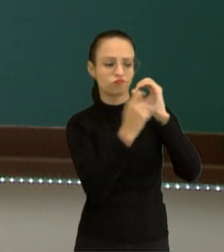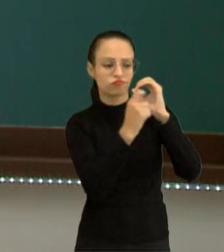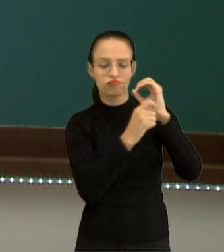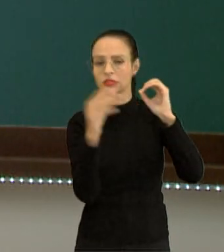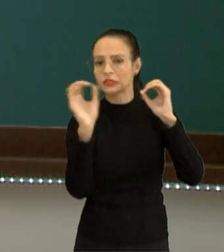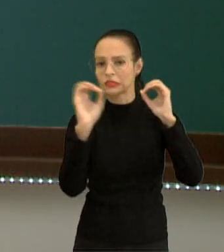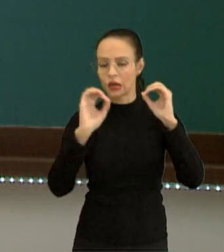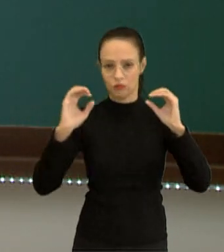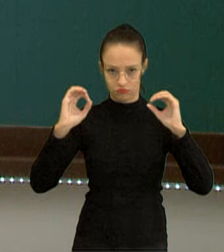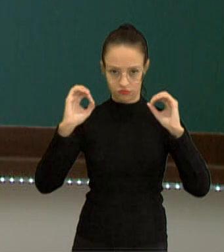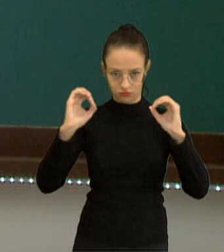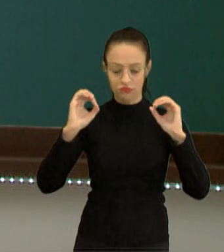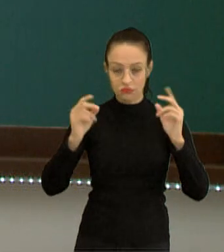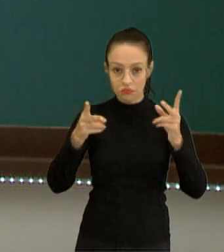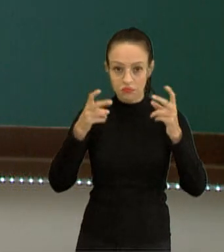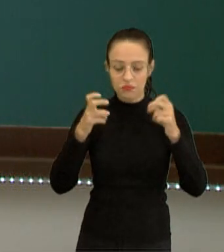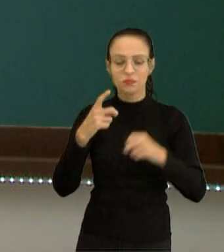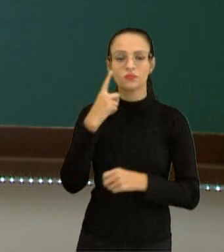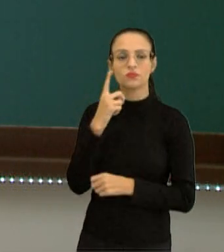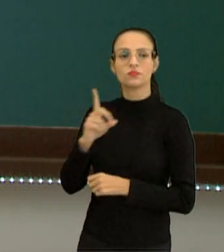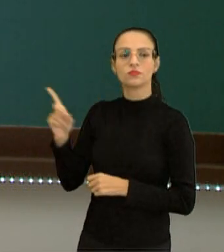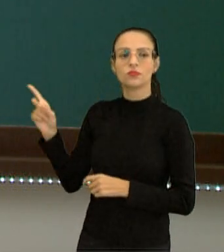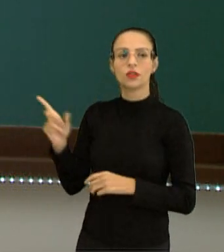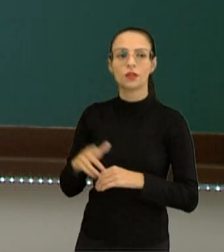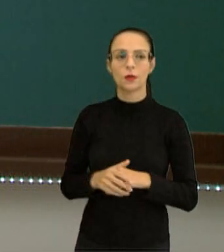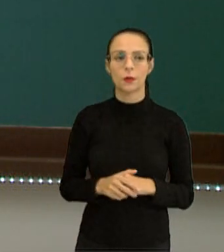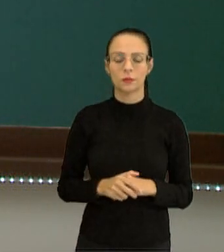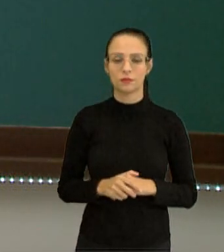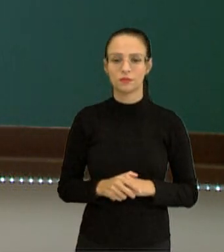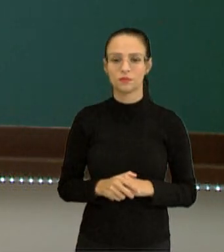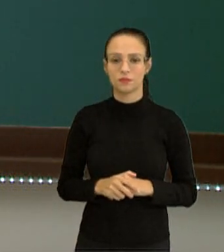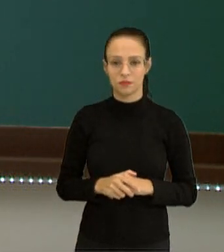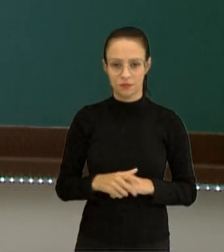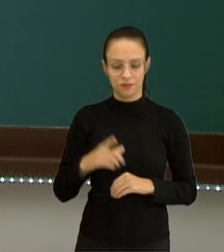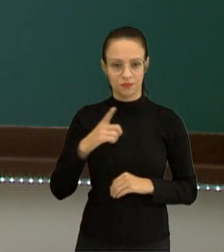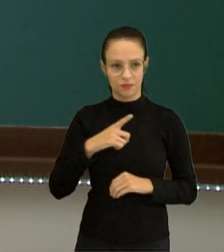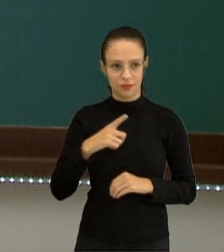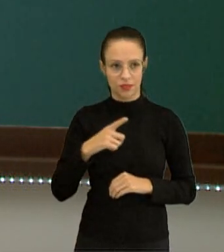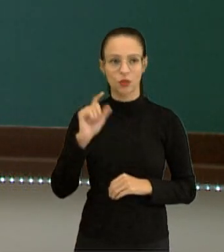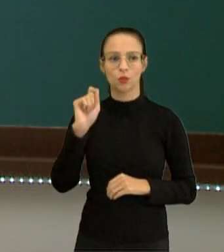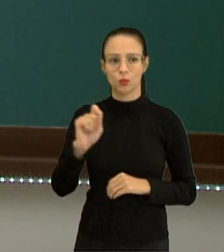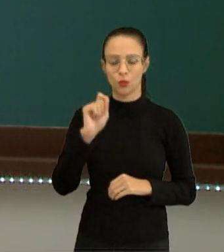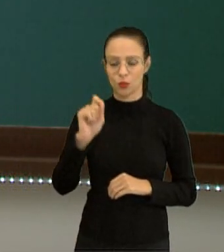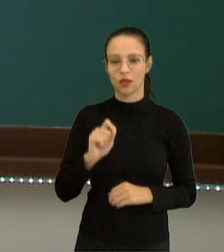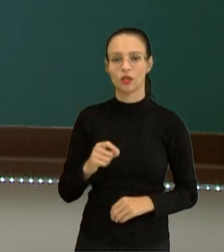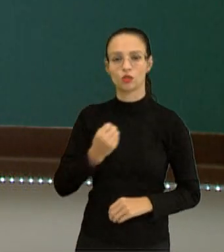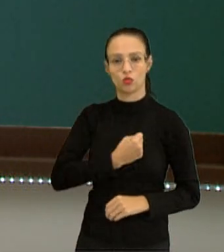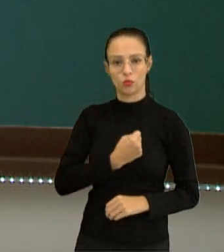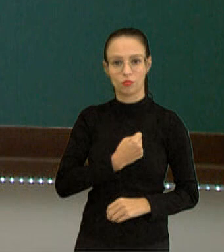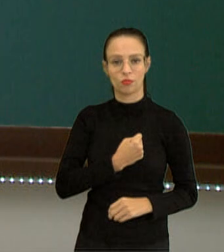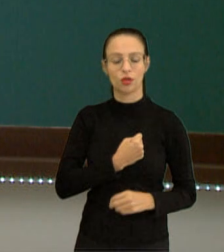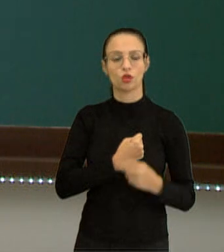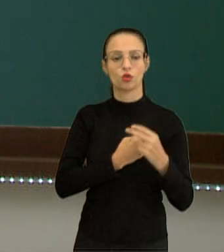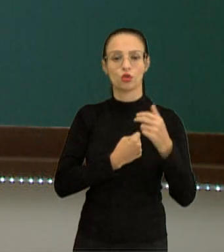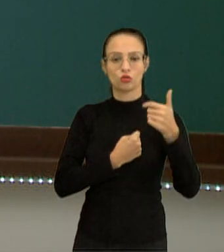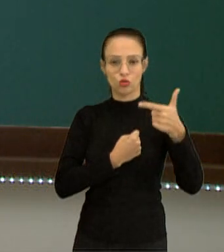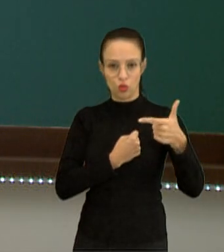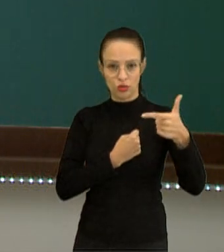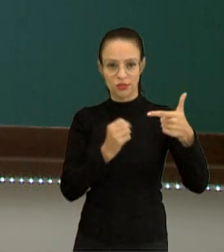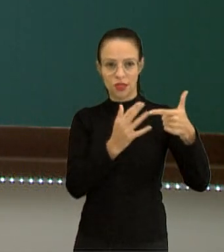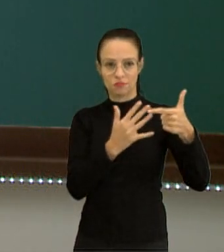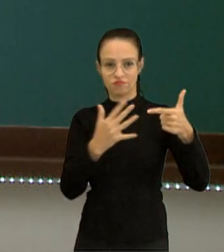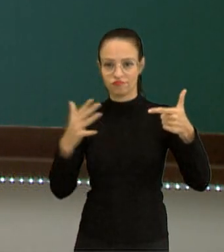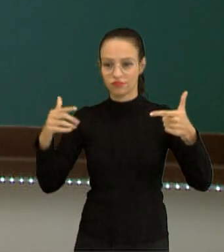aberto. Então, aqui, observe com a professora, olha só, eu tenho ali um intervalo, né, entre 2 e 7,